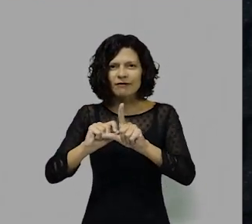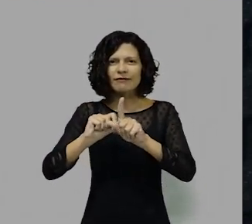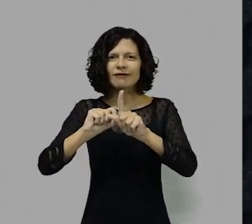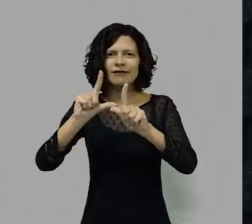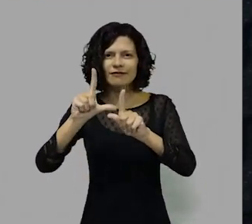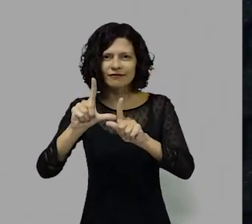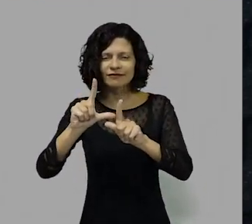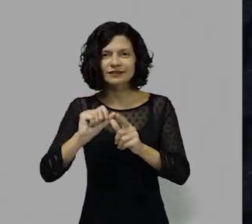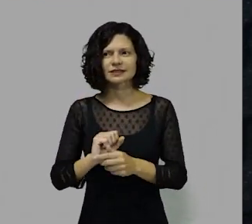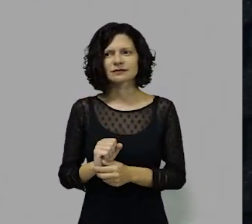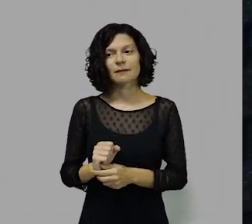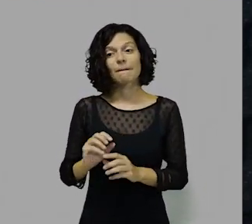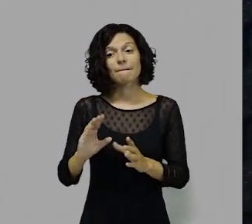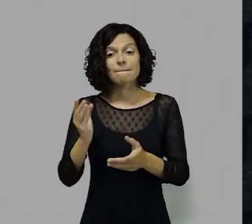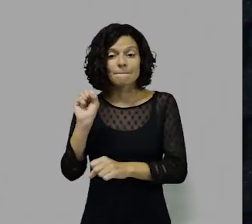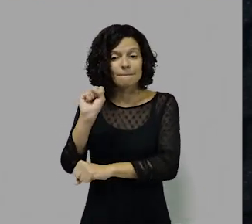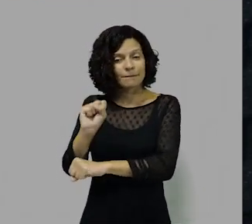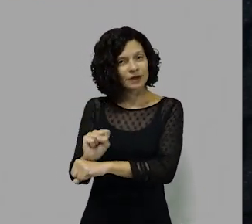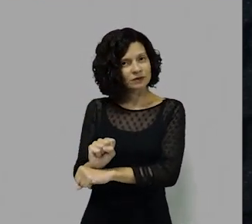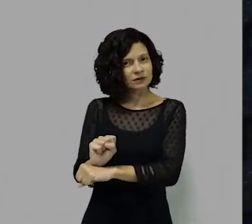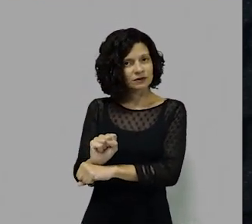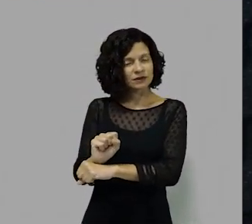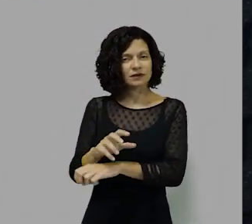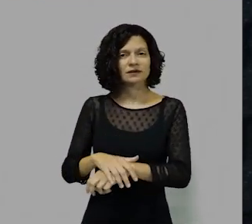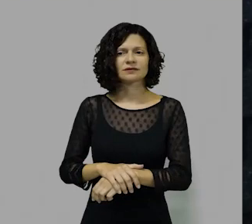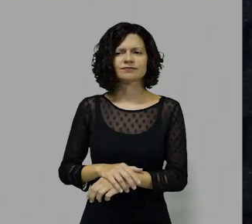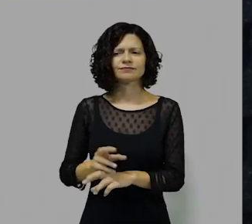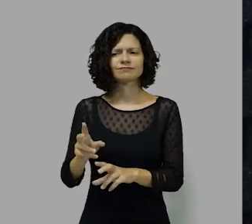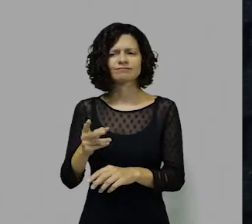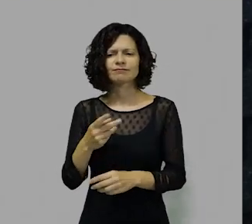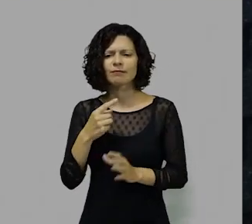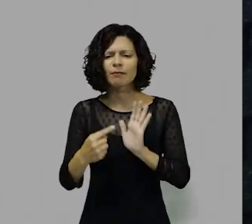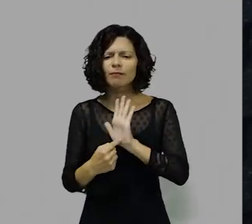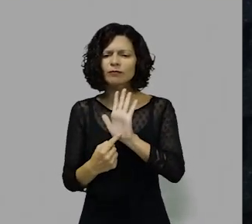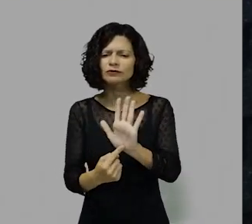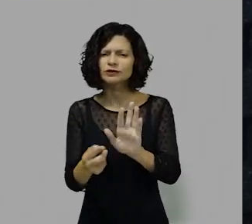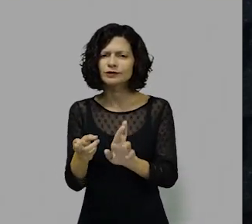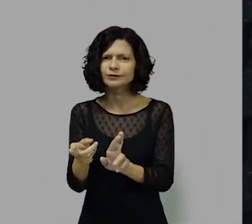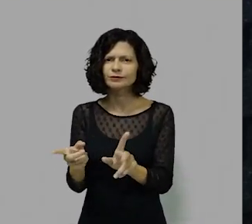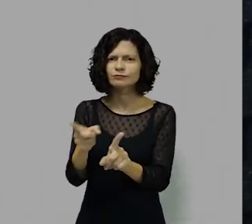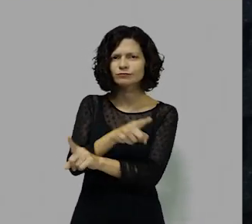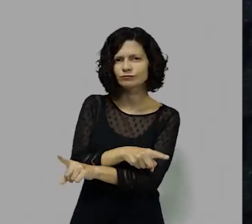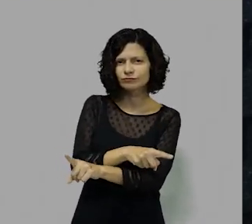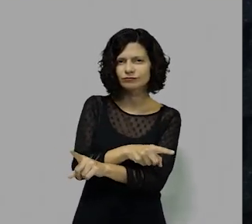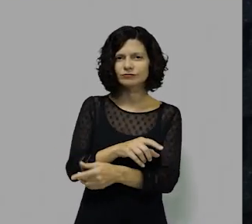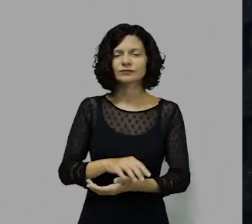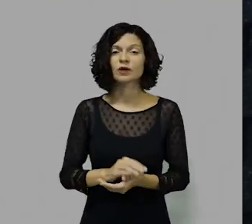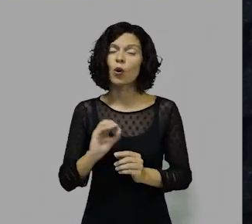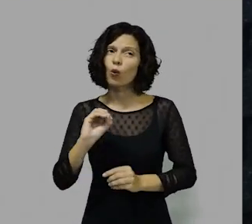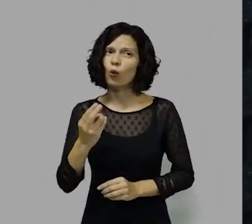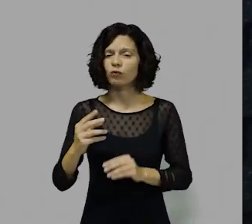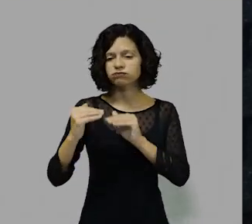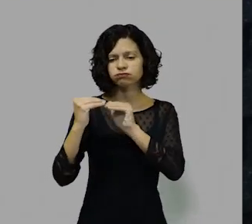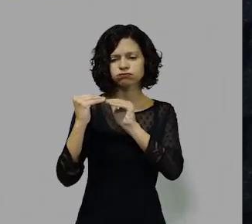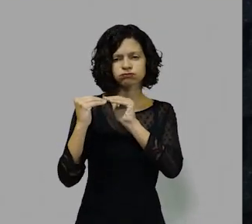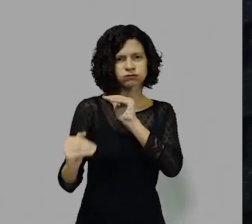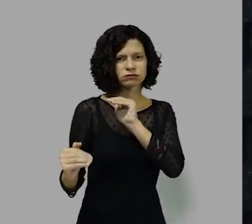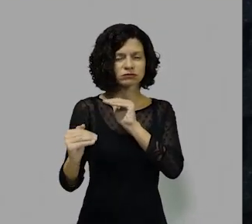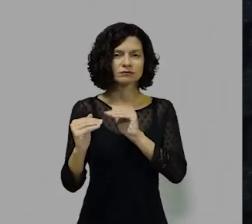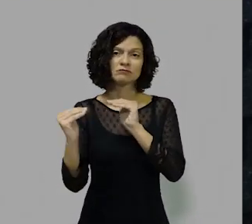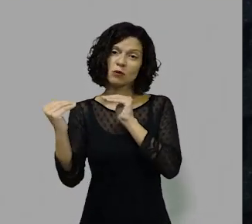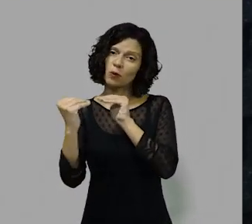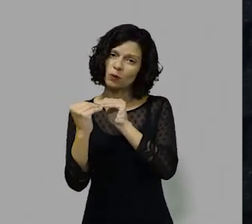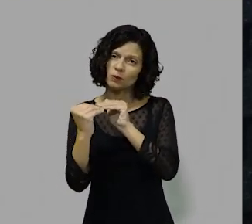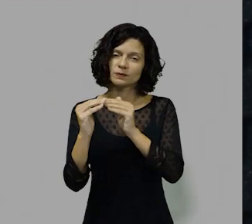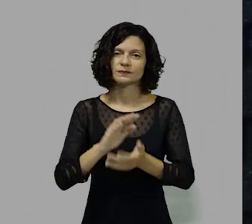para demonstrar concordância ou discordância. Então, nós vamos observar essas situações. Tá? The discourse markers are used